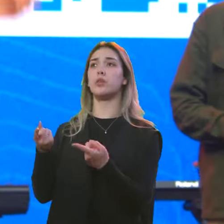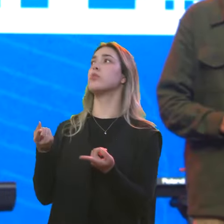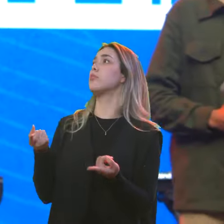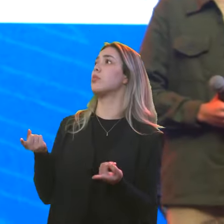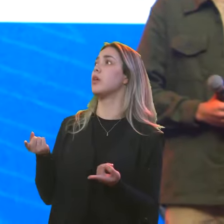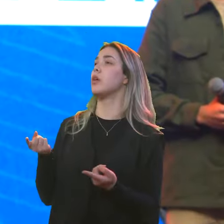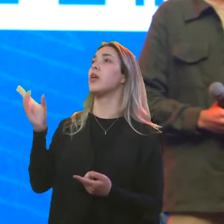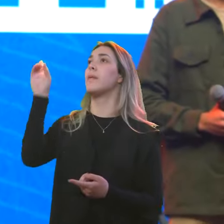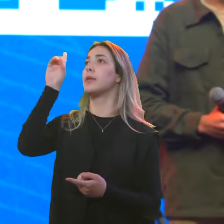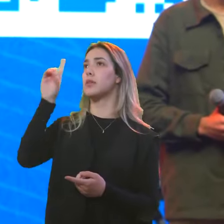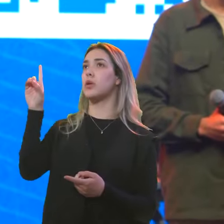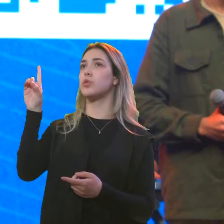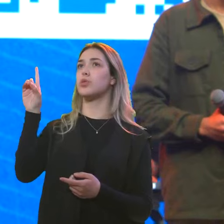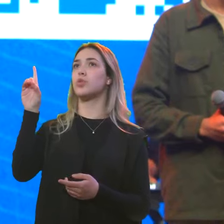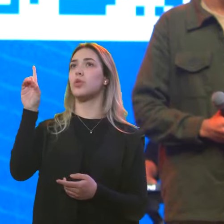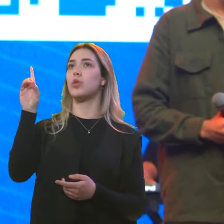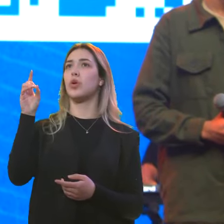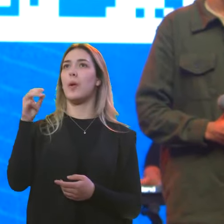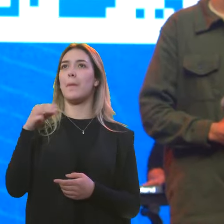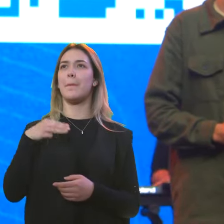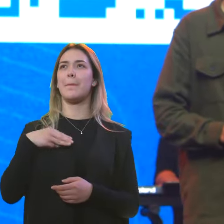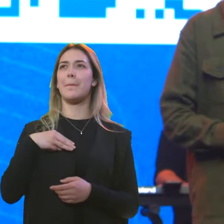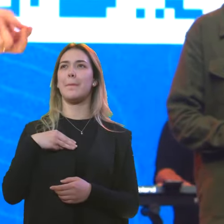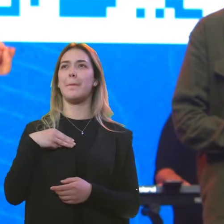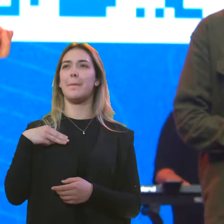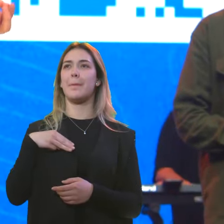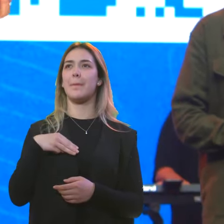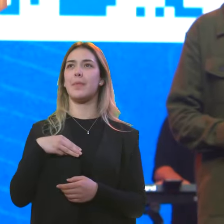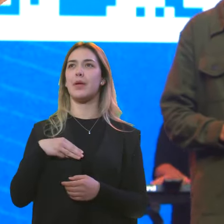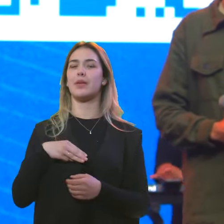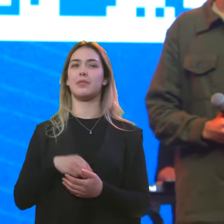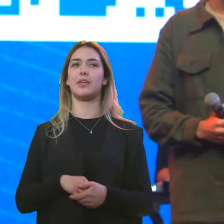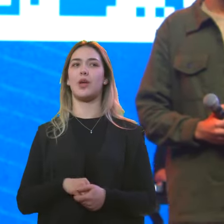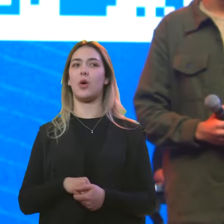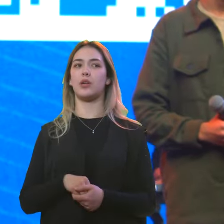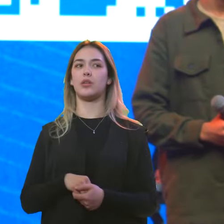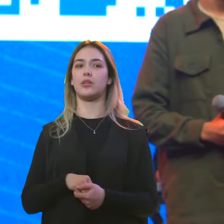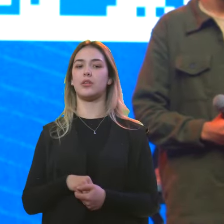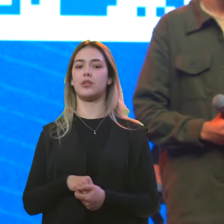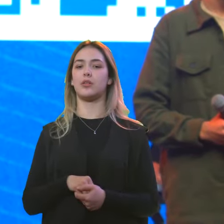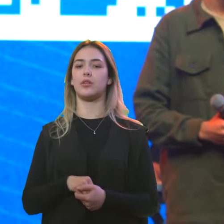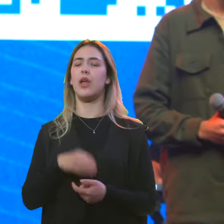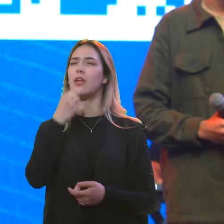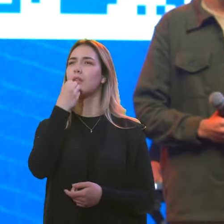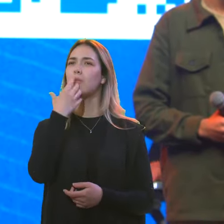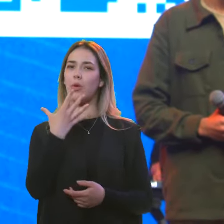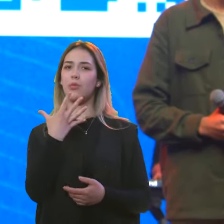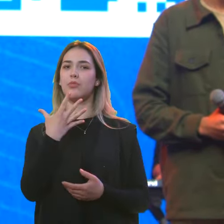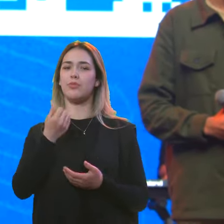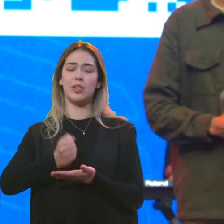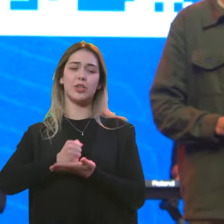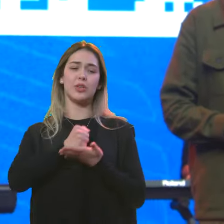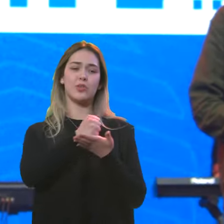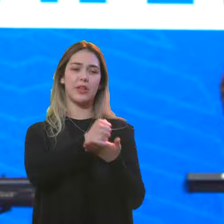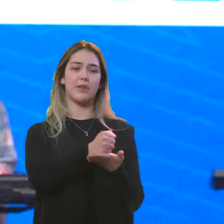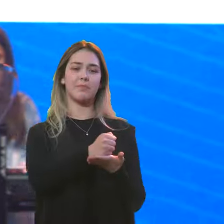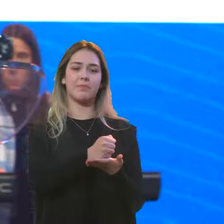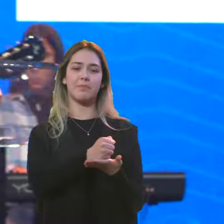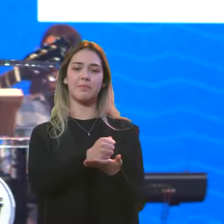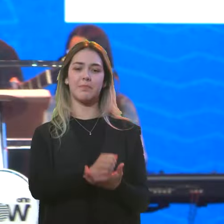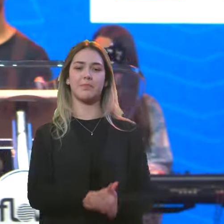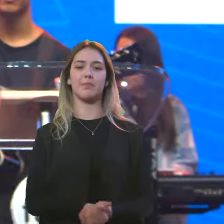tão misericordioso, que se depois de hoje você pecar de novo, Ele vai te levantar de novo. Mas